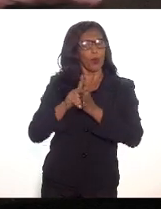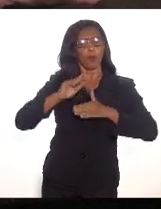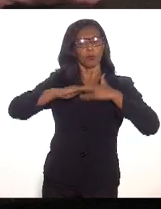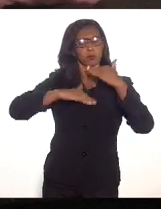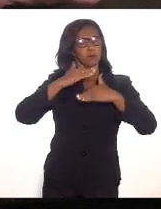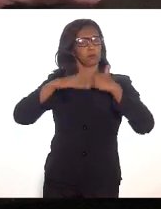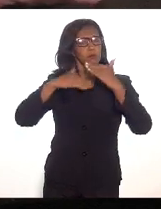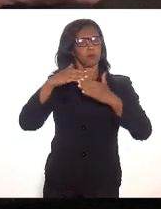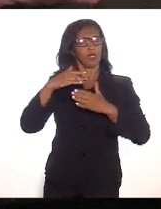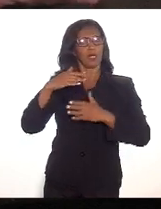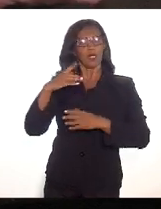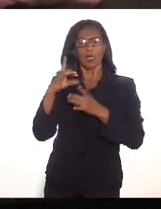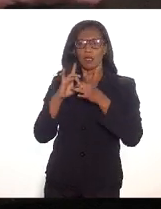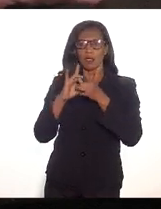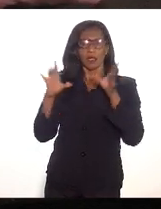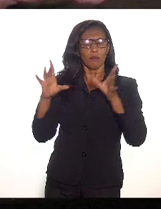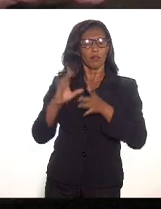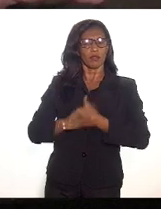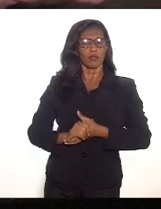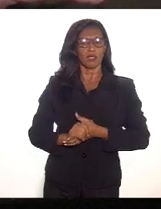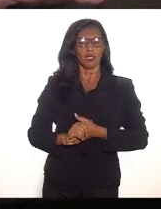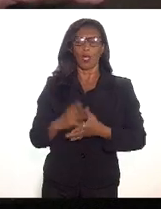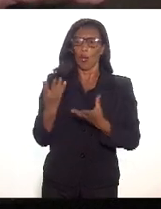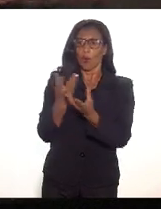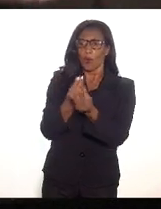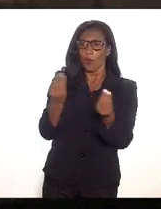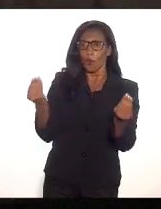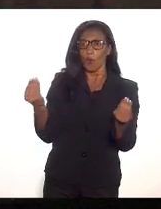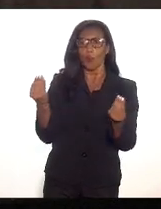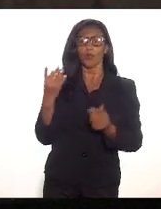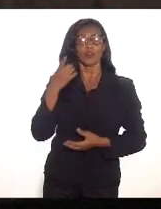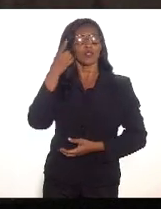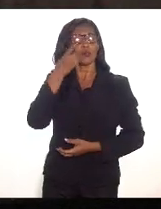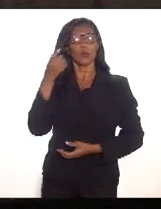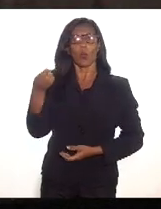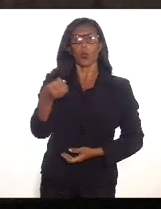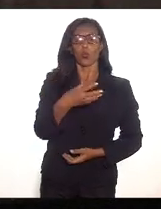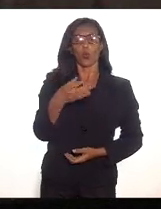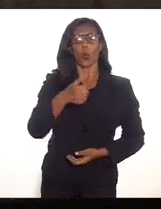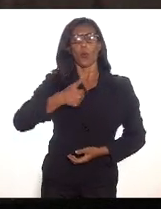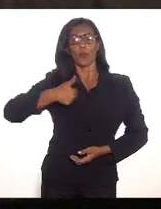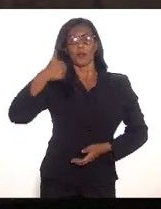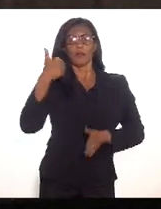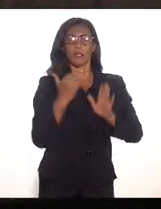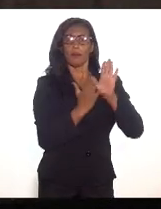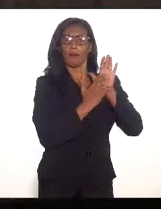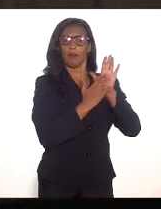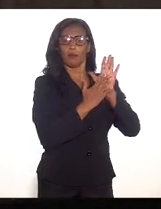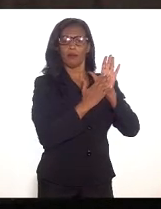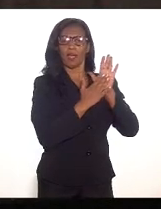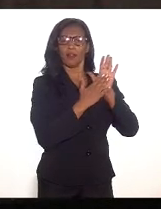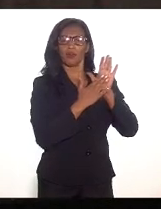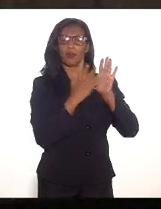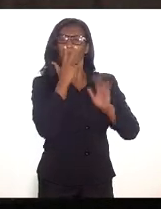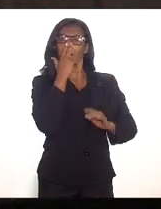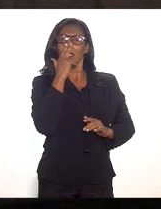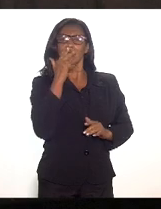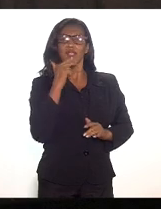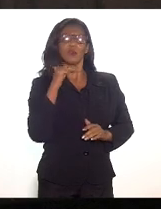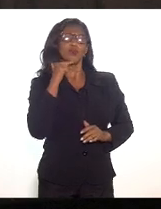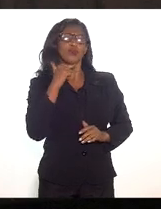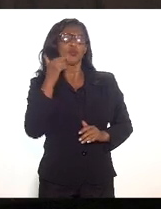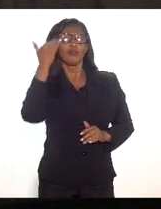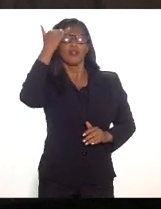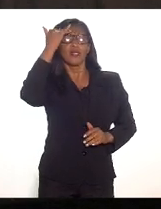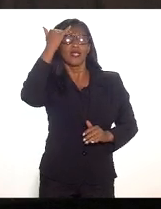do processo democrático. Muitos deles são deputados novos, de primeiro mandato, então não conseguem entender a dimensão